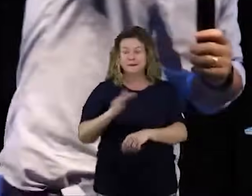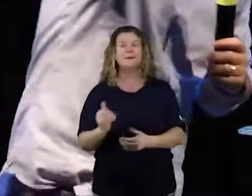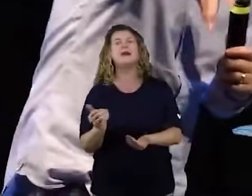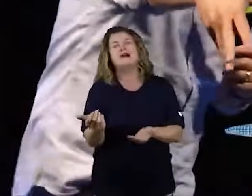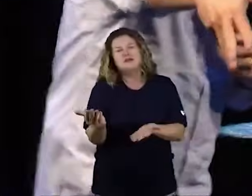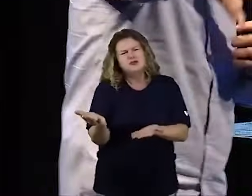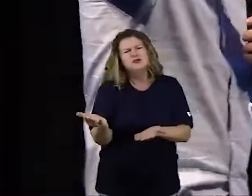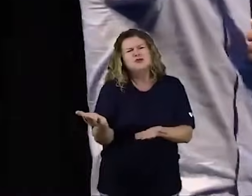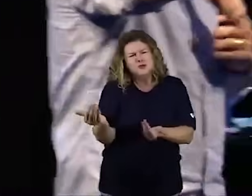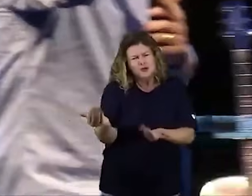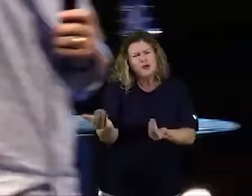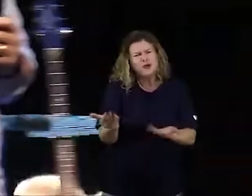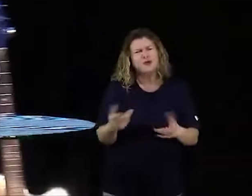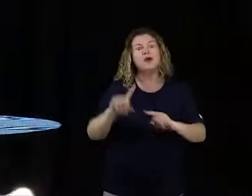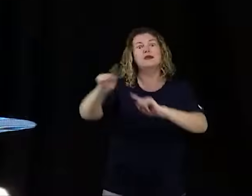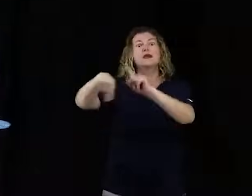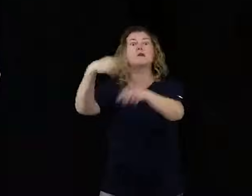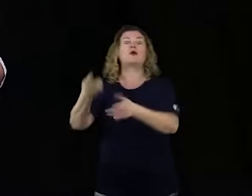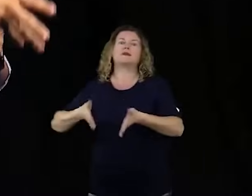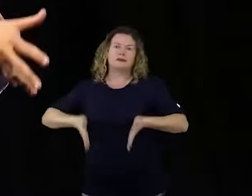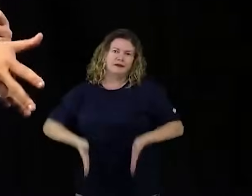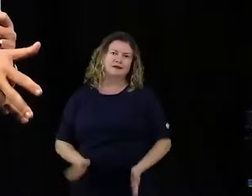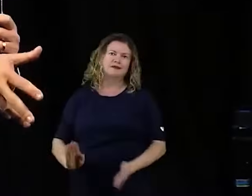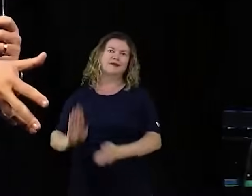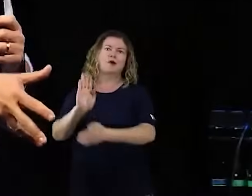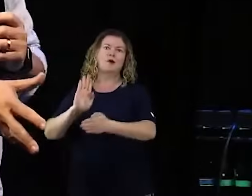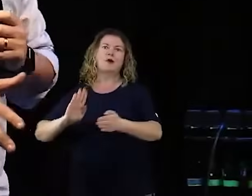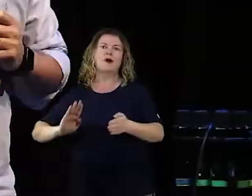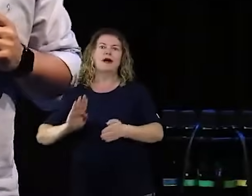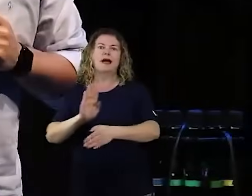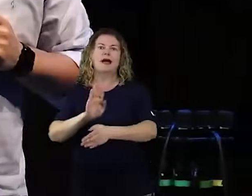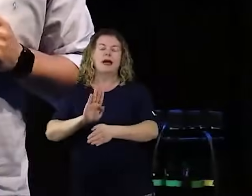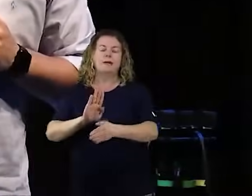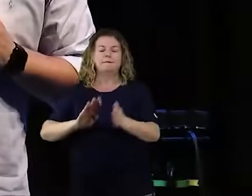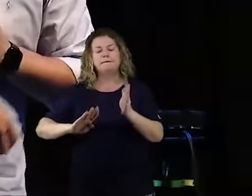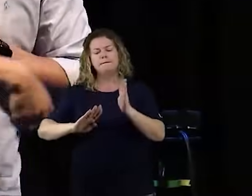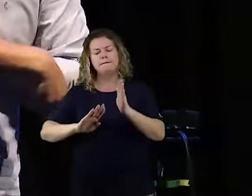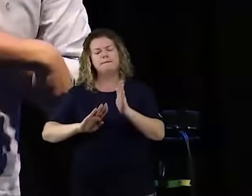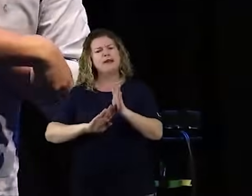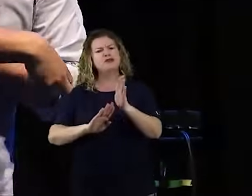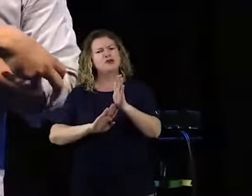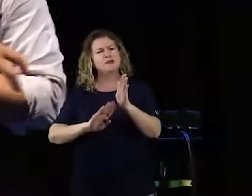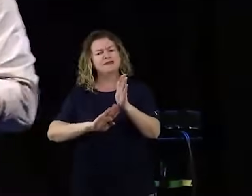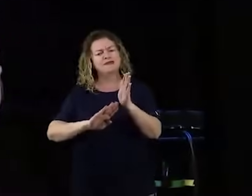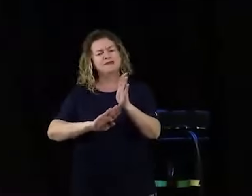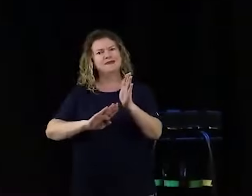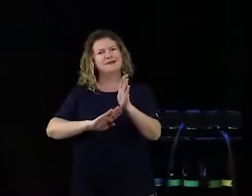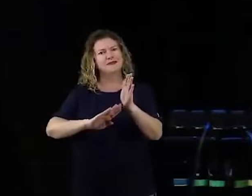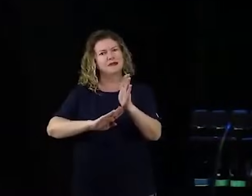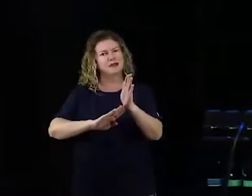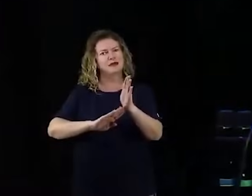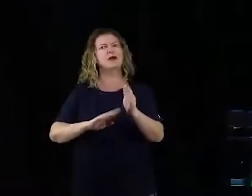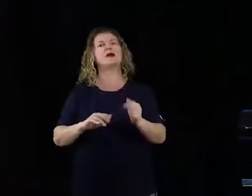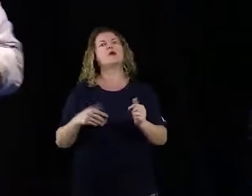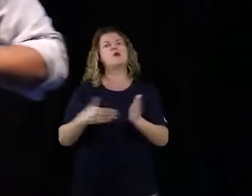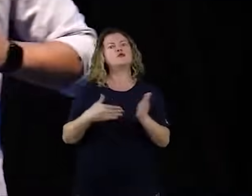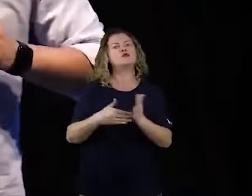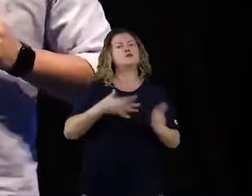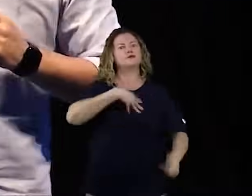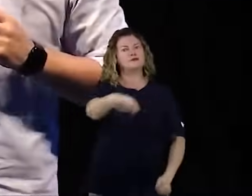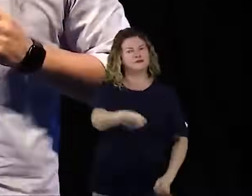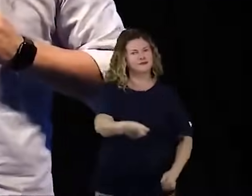que é Benjamim filho da Alegria isso que significa Benjamim e ali os os irmãos desonestos com o